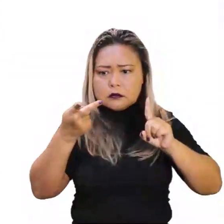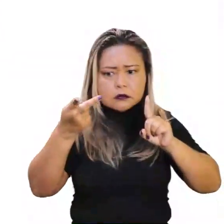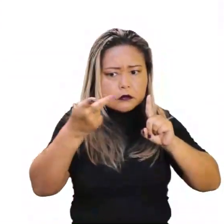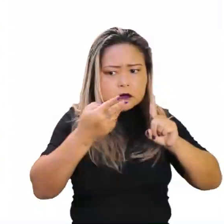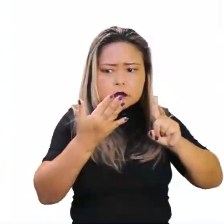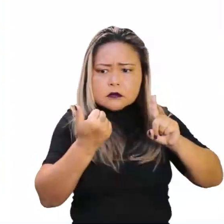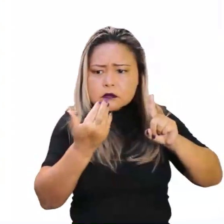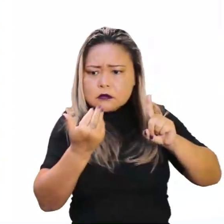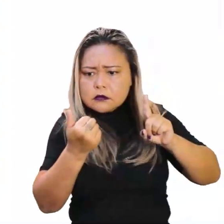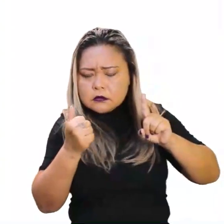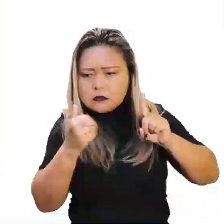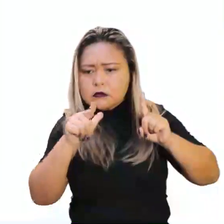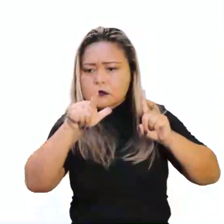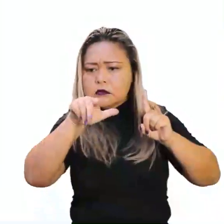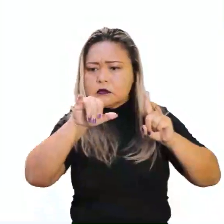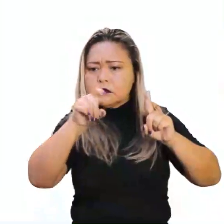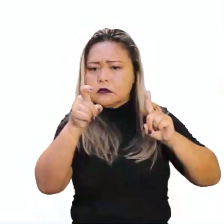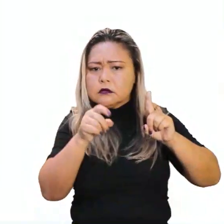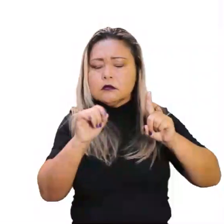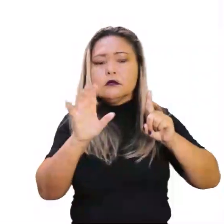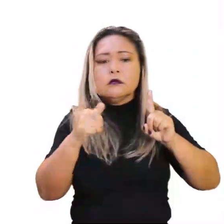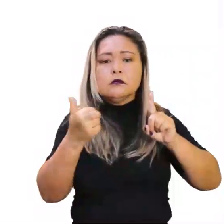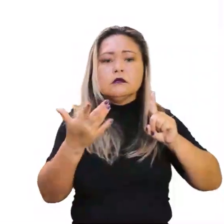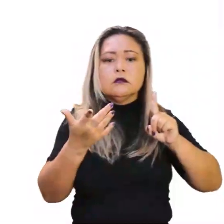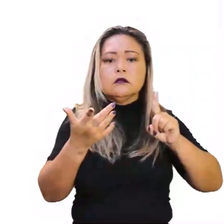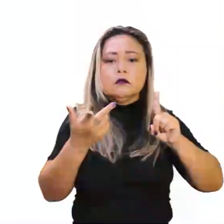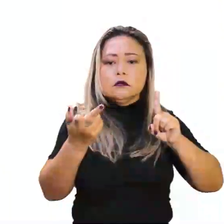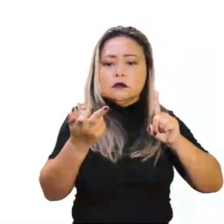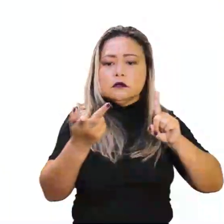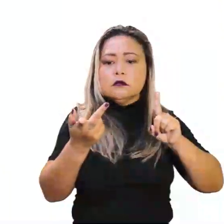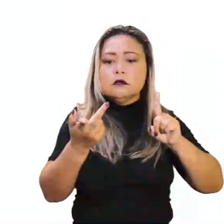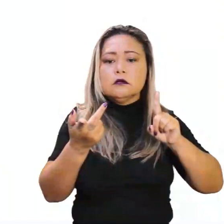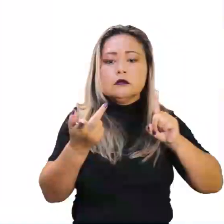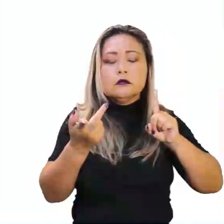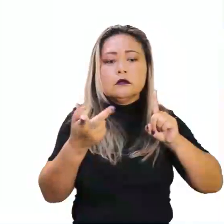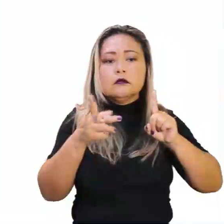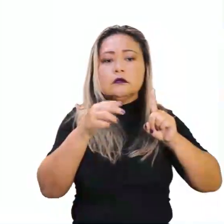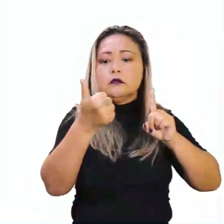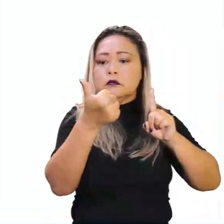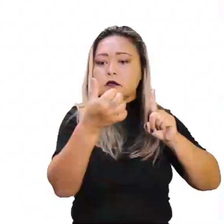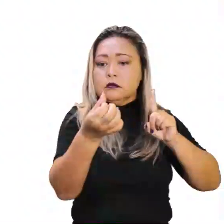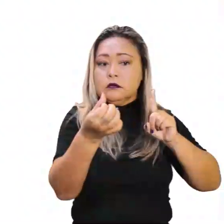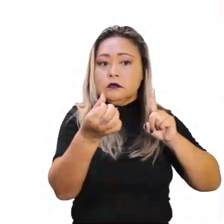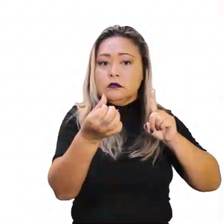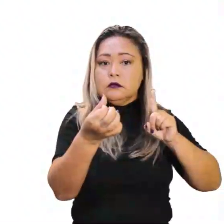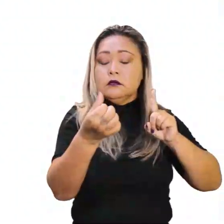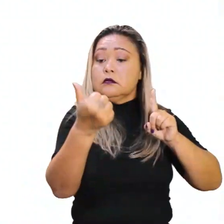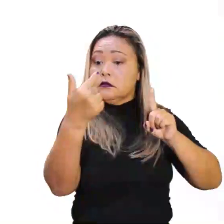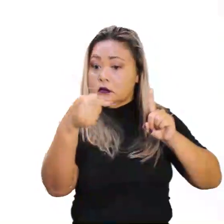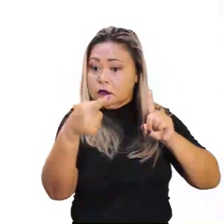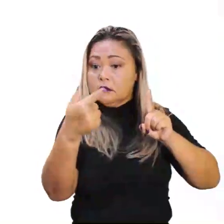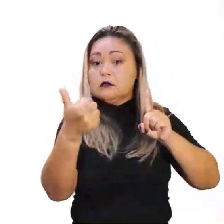procurando comida no lixo, né, professor? Isso. Buscando coisas no lixo. Dia 17 do